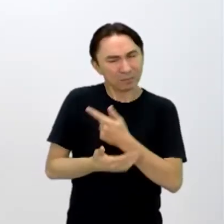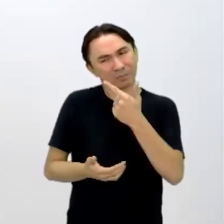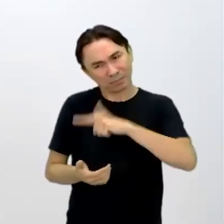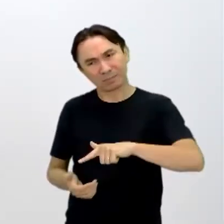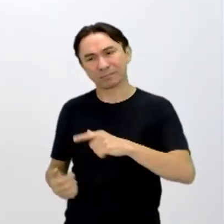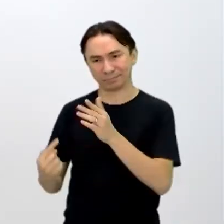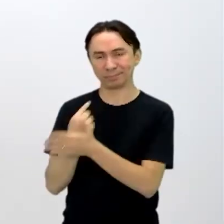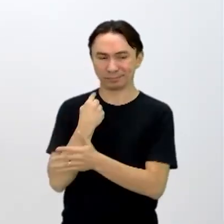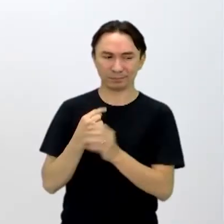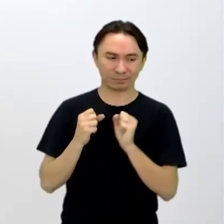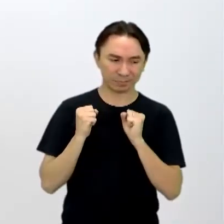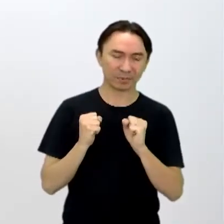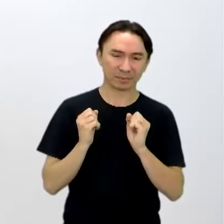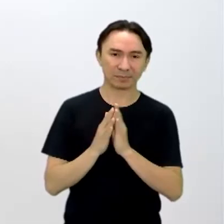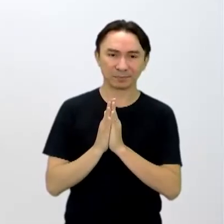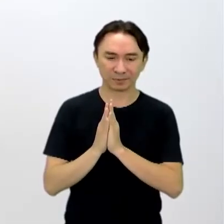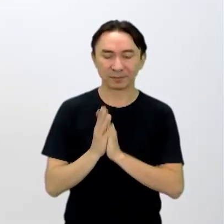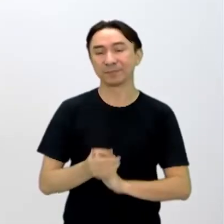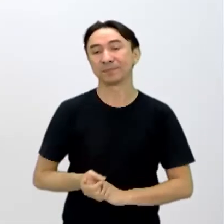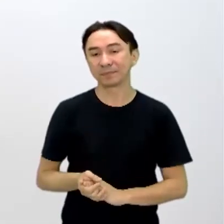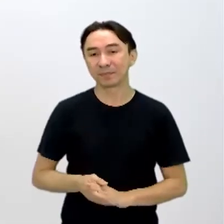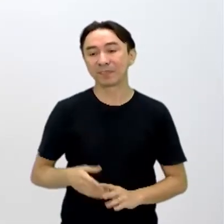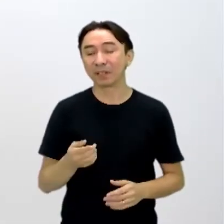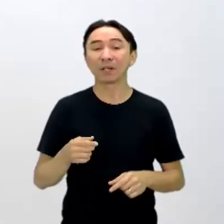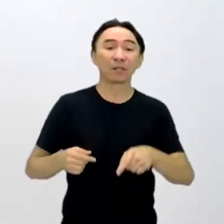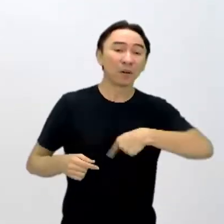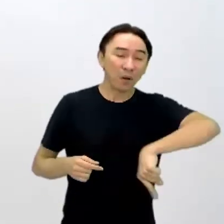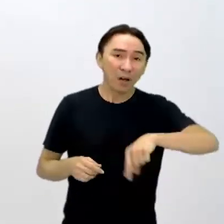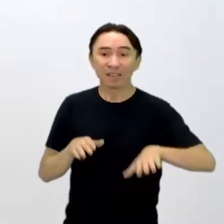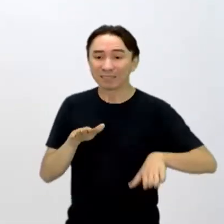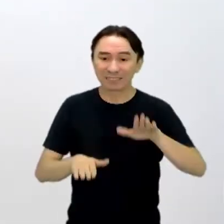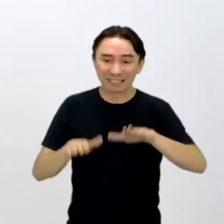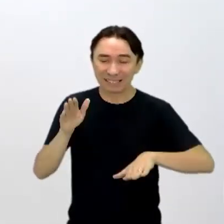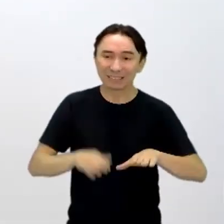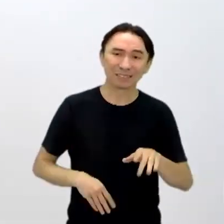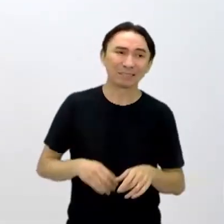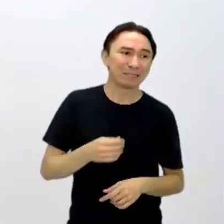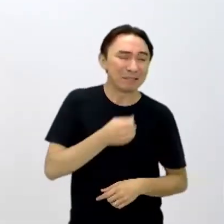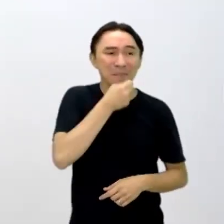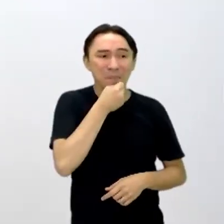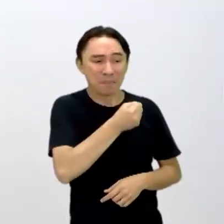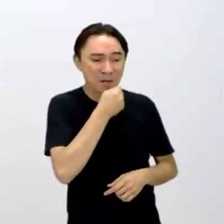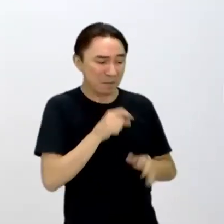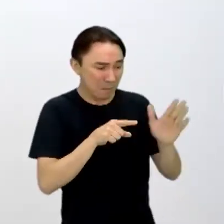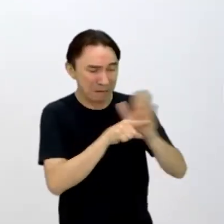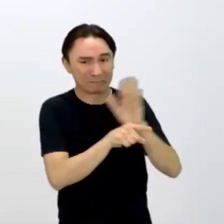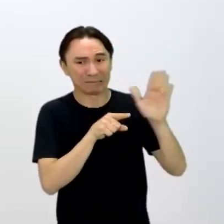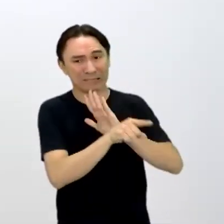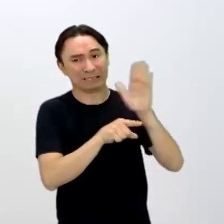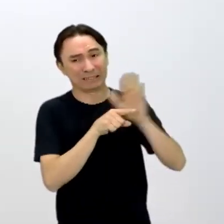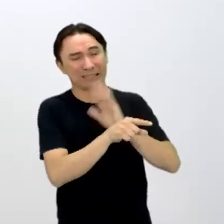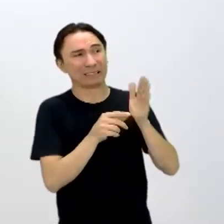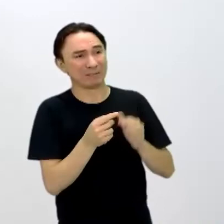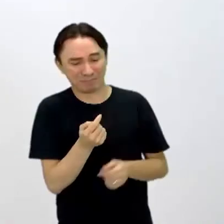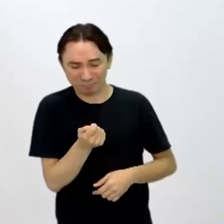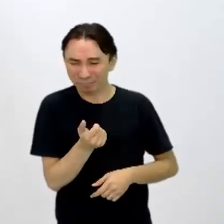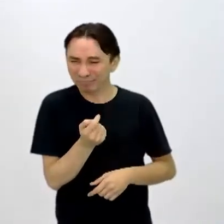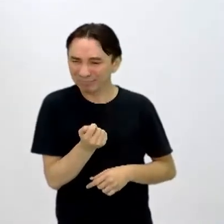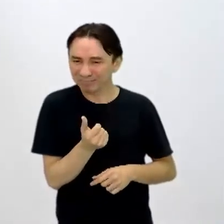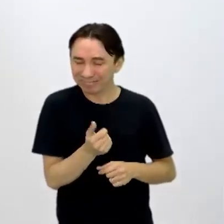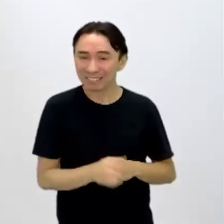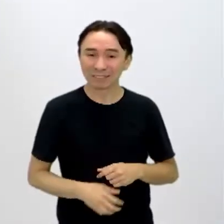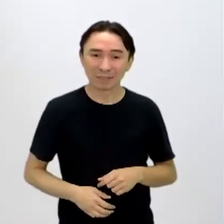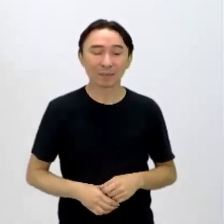tá bom? E quando a gente não tem muita pergunta para fazer uma entrevista? A entrevista, Isabelle, ela vai